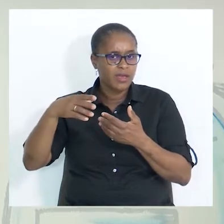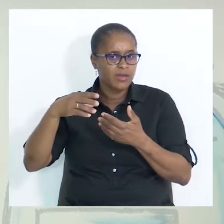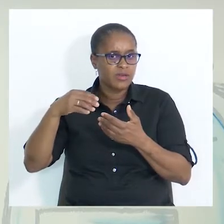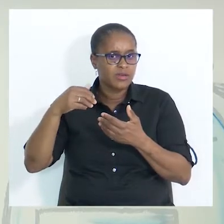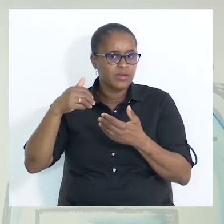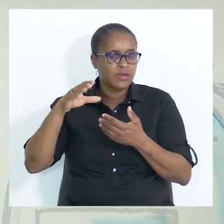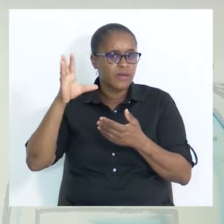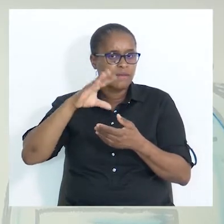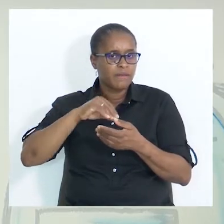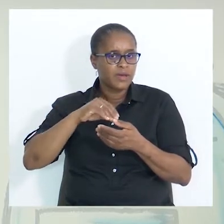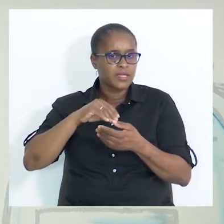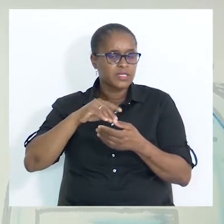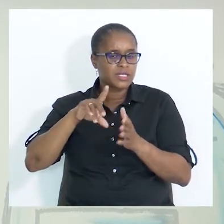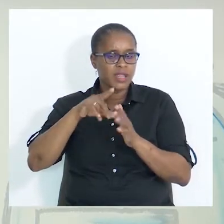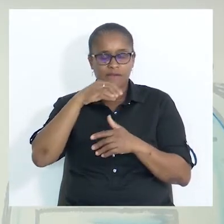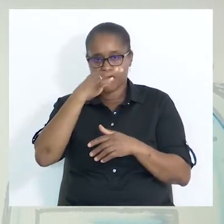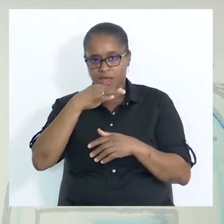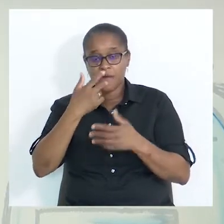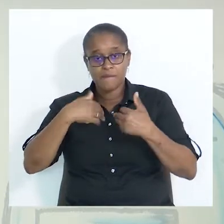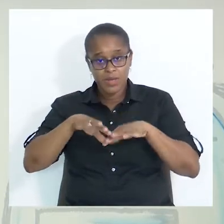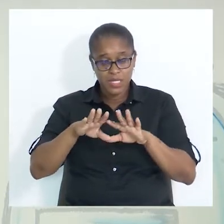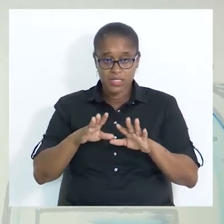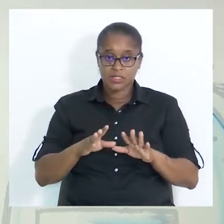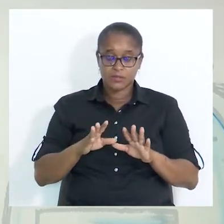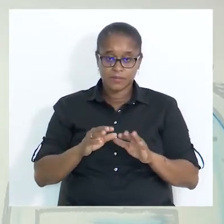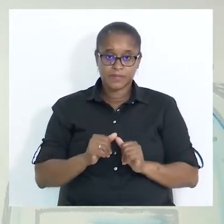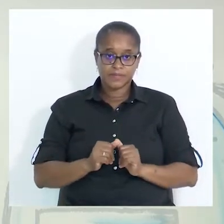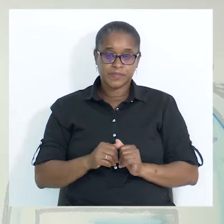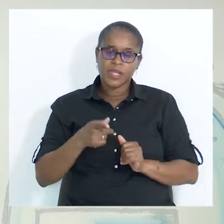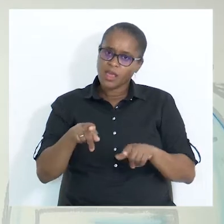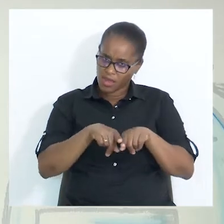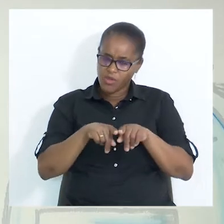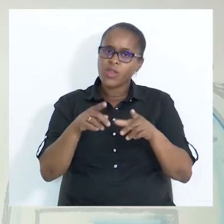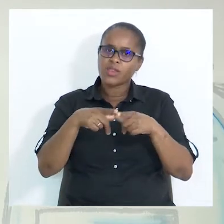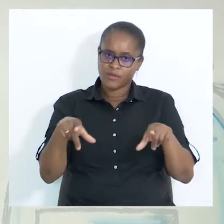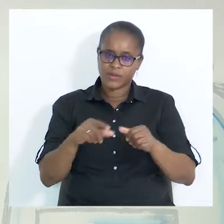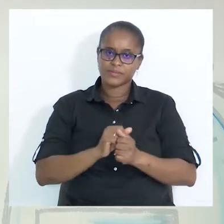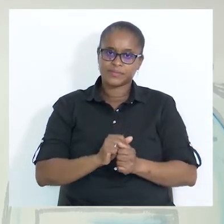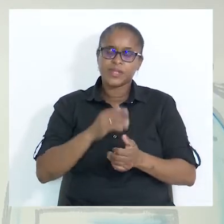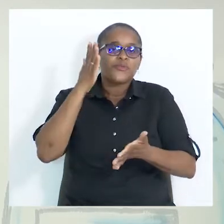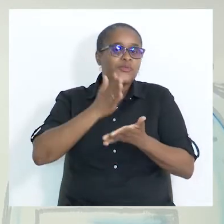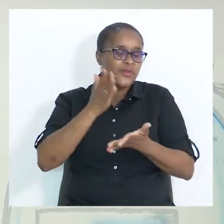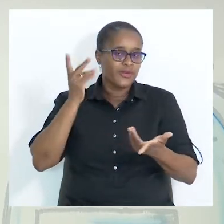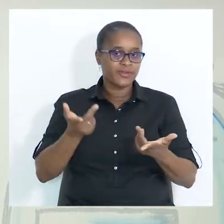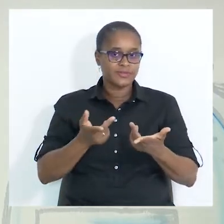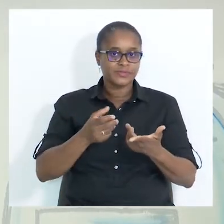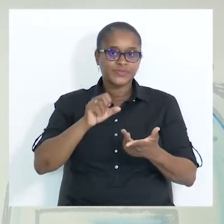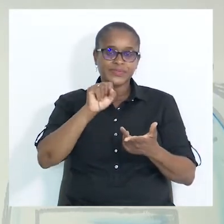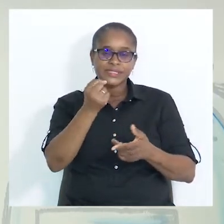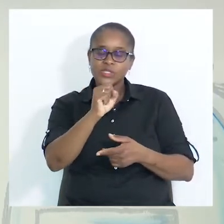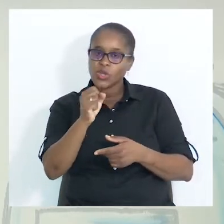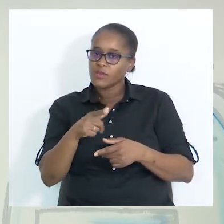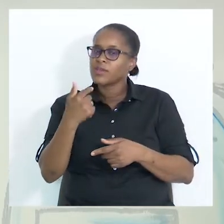bom de falar, ou então é muito mais legal em falar. Mas é a mesma língua. Só o